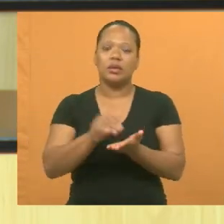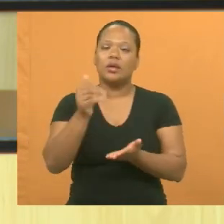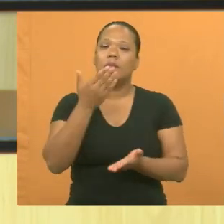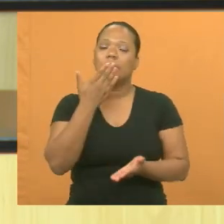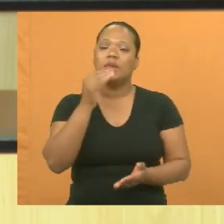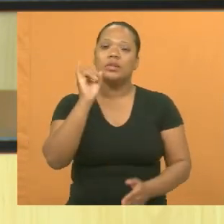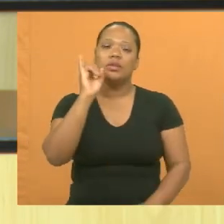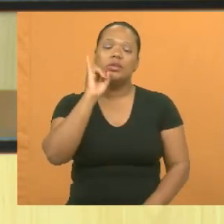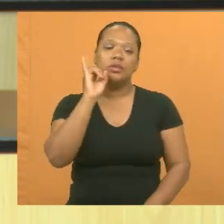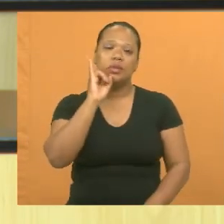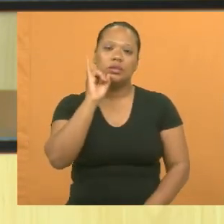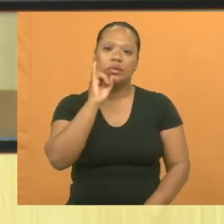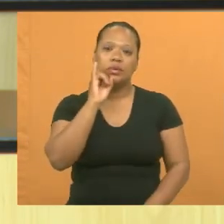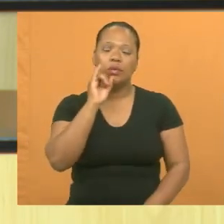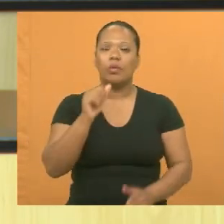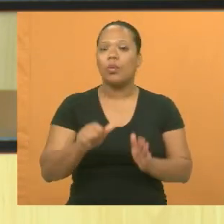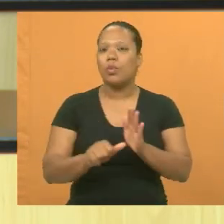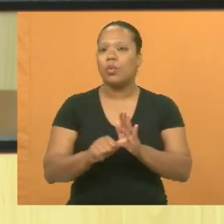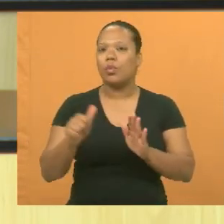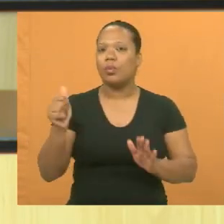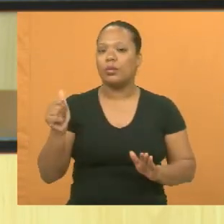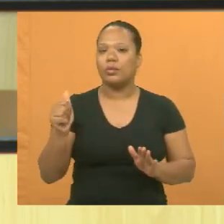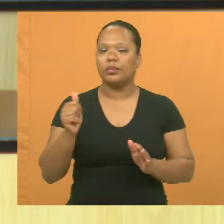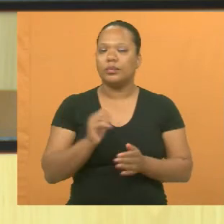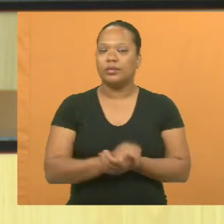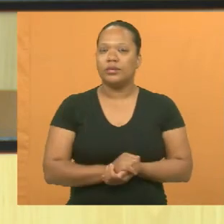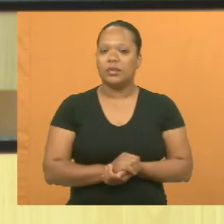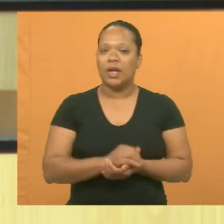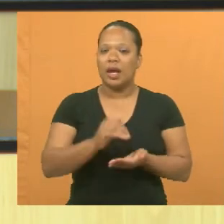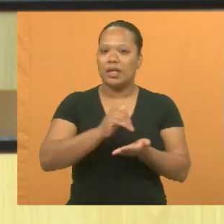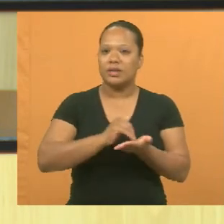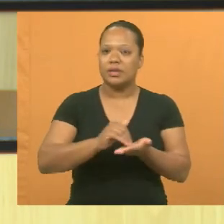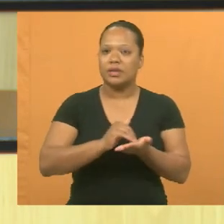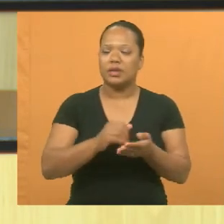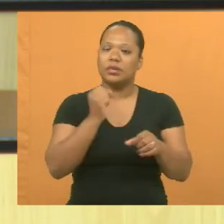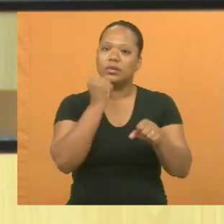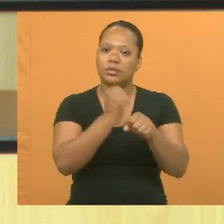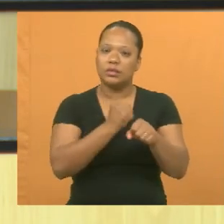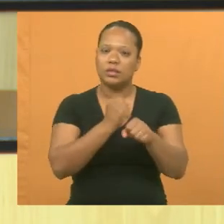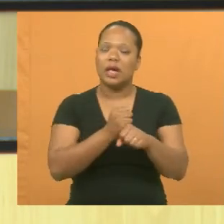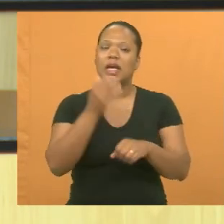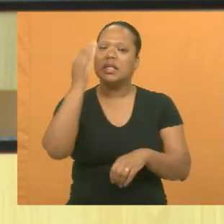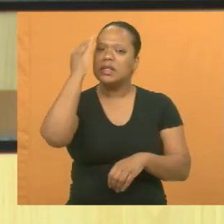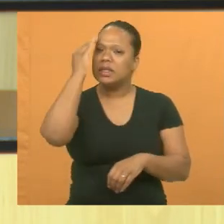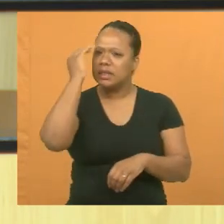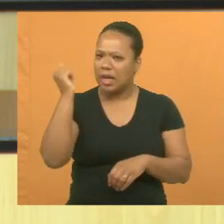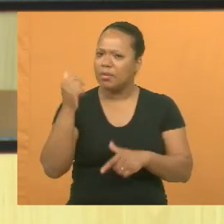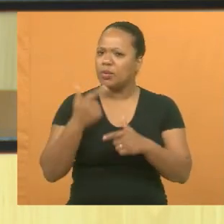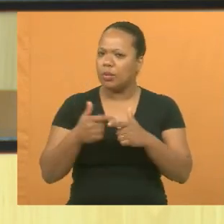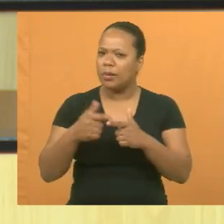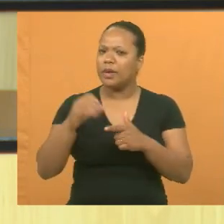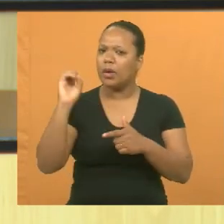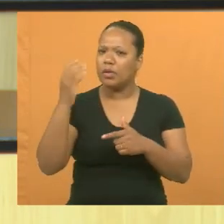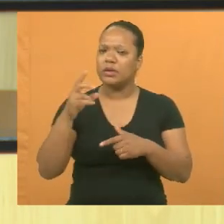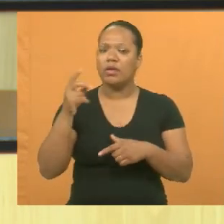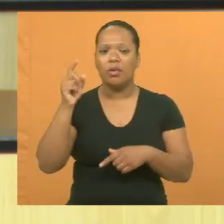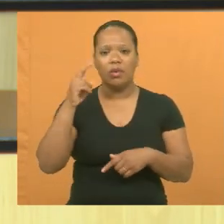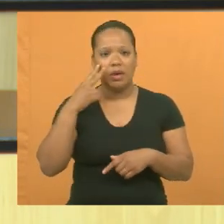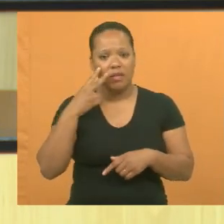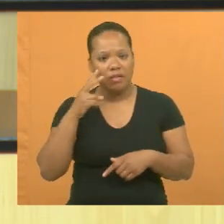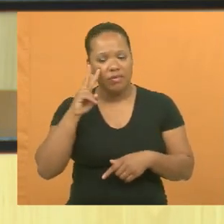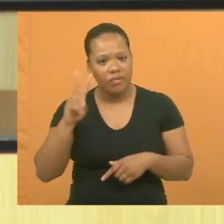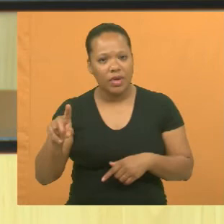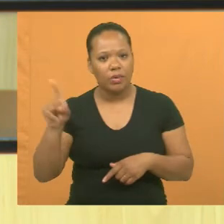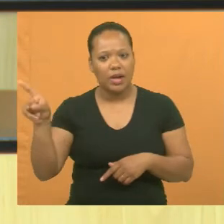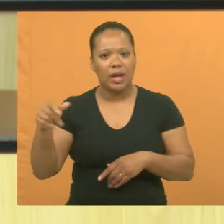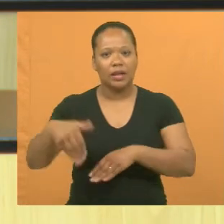pedido de informações. 1. A Secretaria de Infraestrutura tem conhecimento acerca desse problema verificado na rua